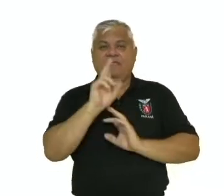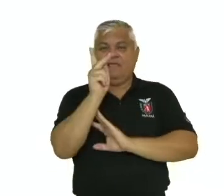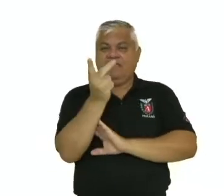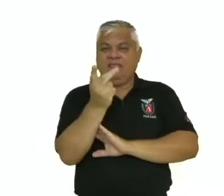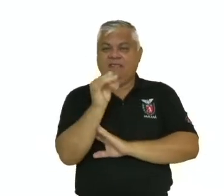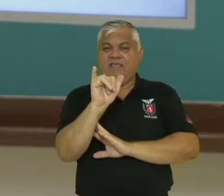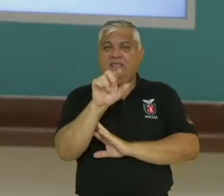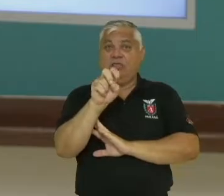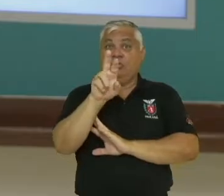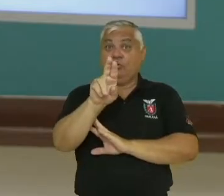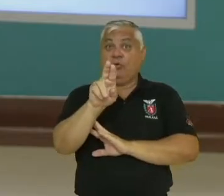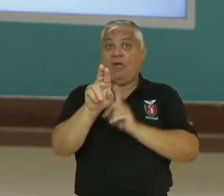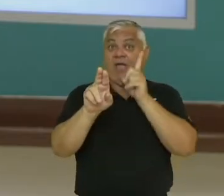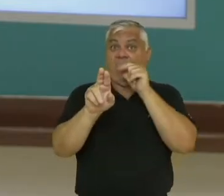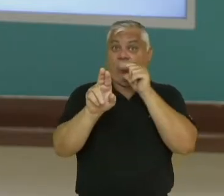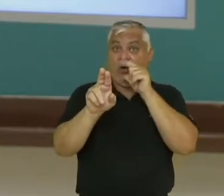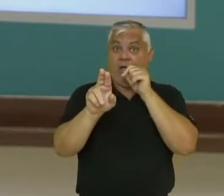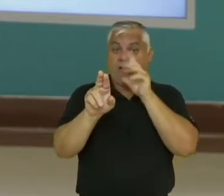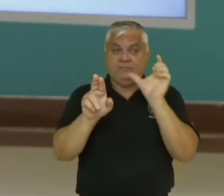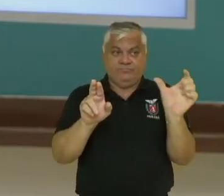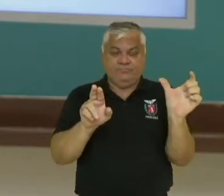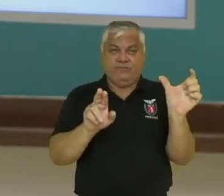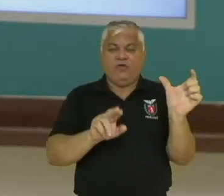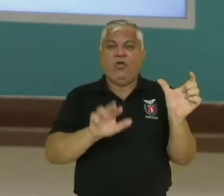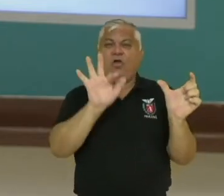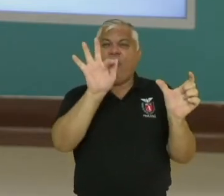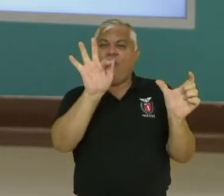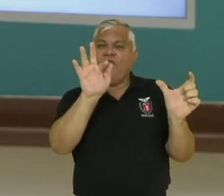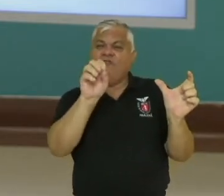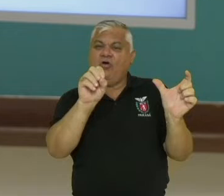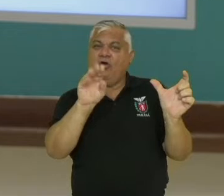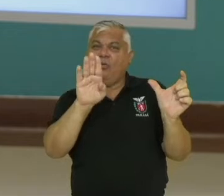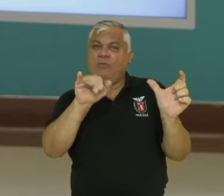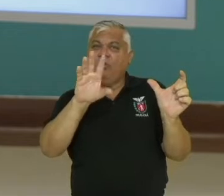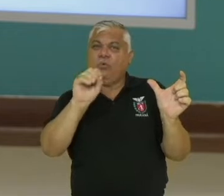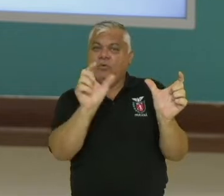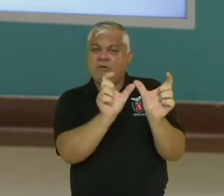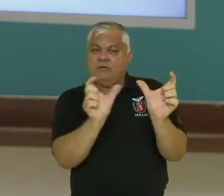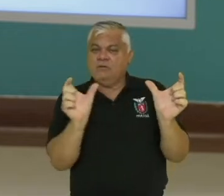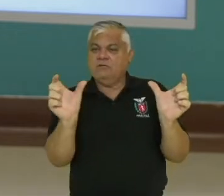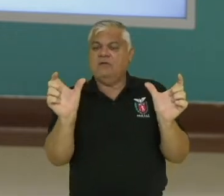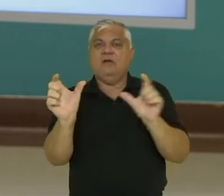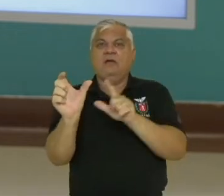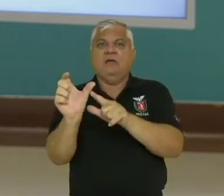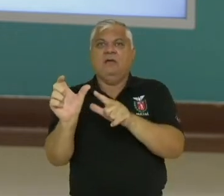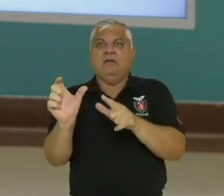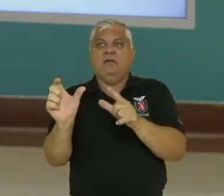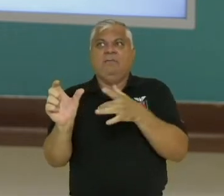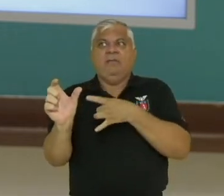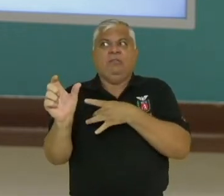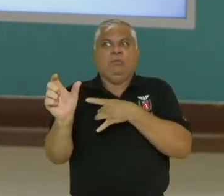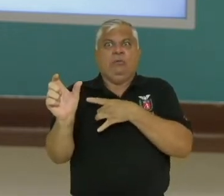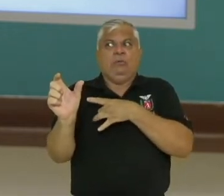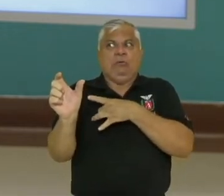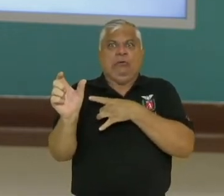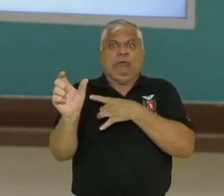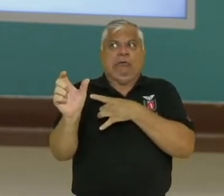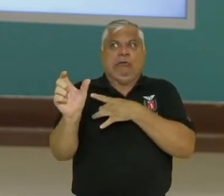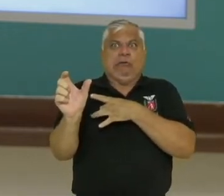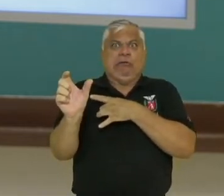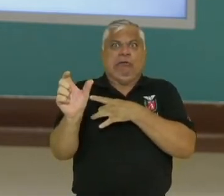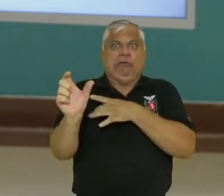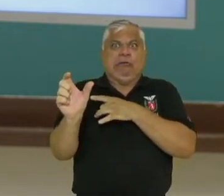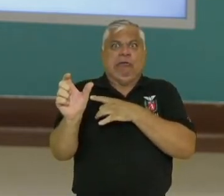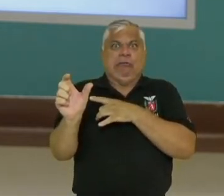hidrofóbico. Hidro, água. Fóbico, phobos, fobia, medo.